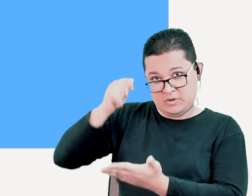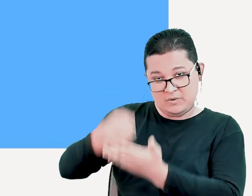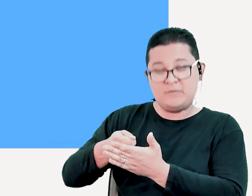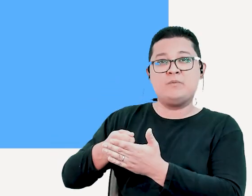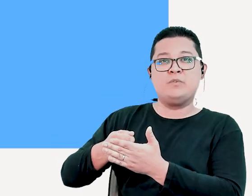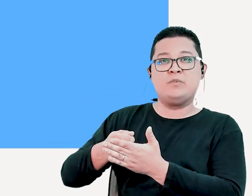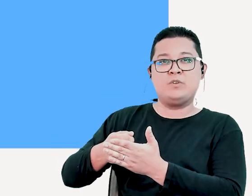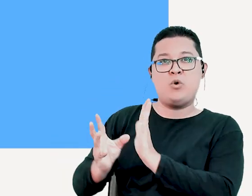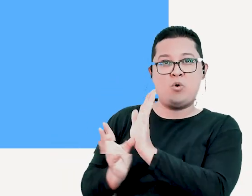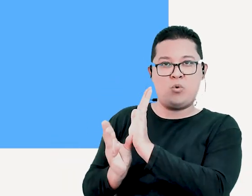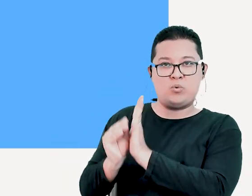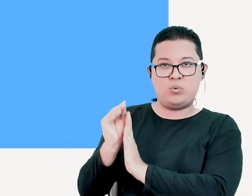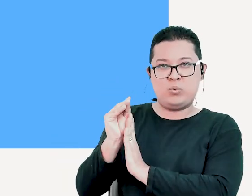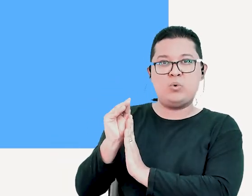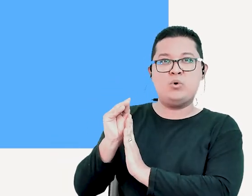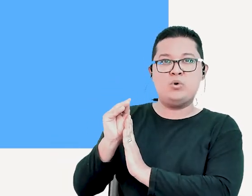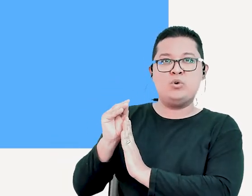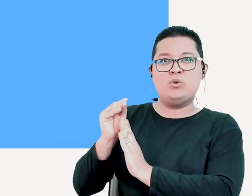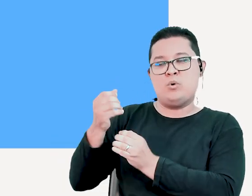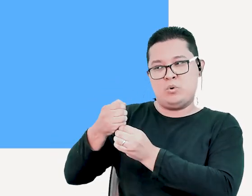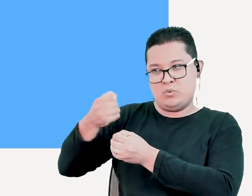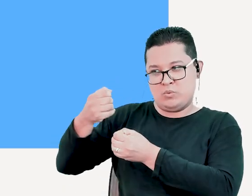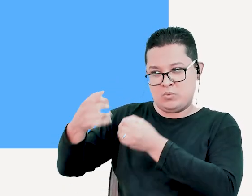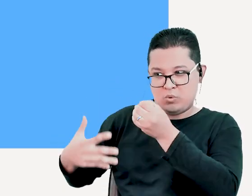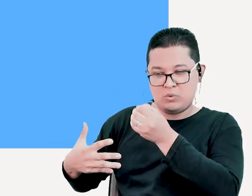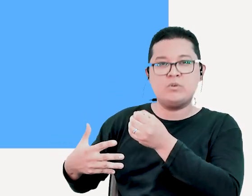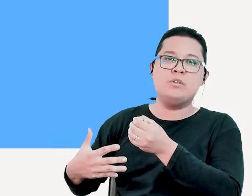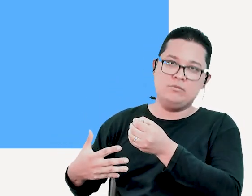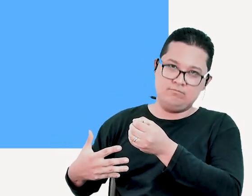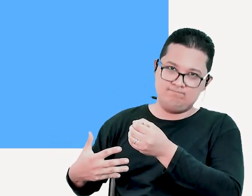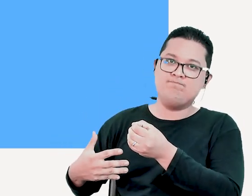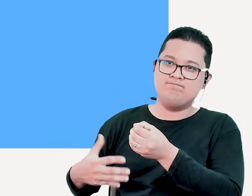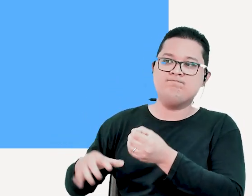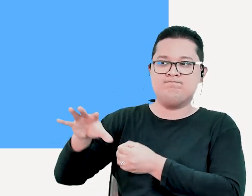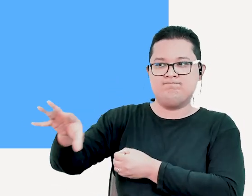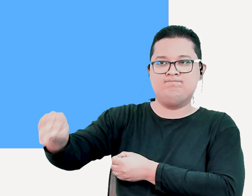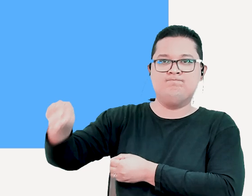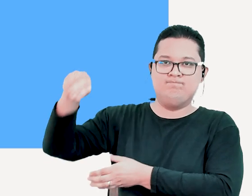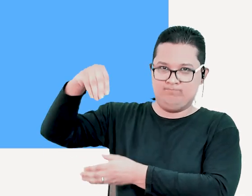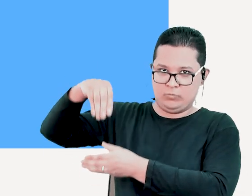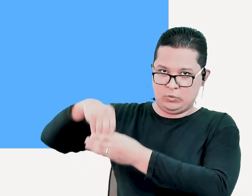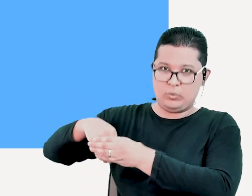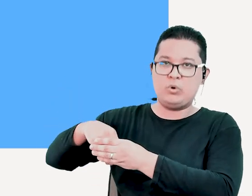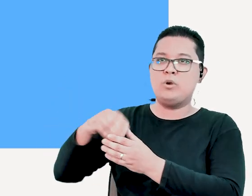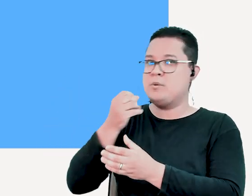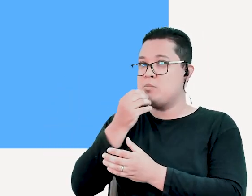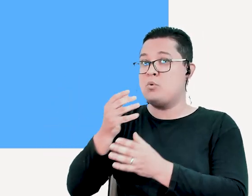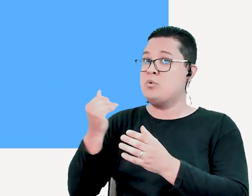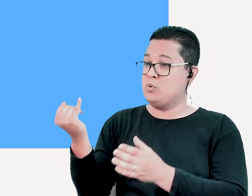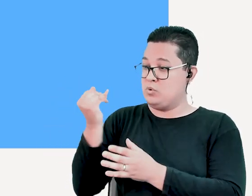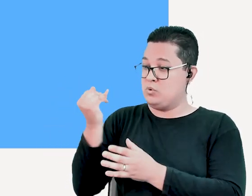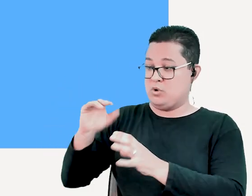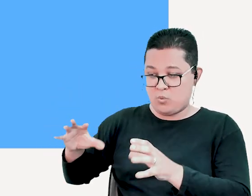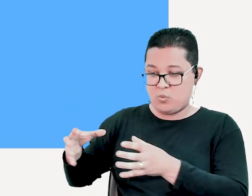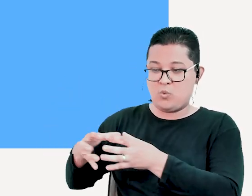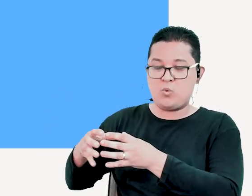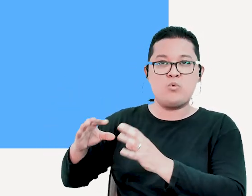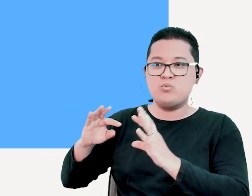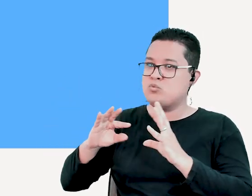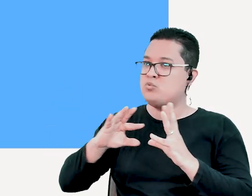nesse mapeamento dessa documentação, né? Então, é importante a gente agrupar todas essas documentações